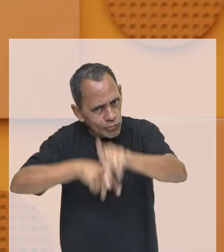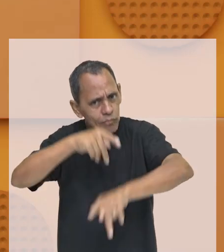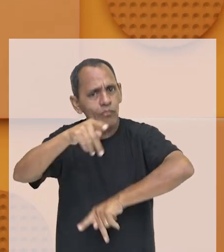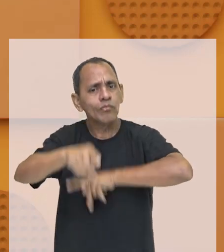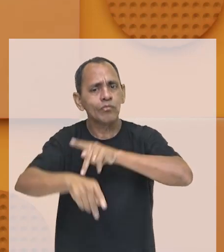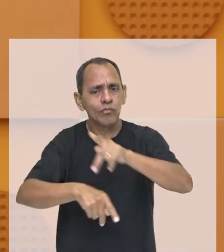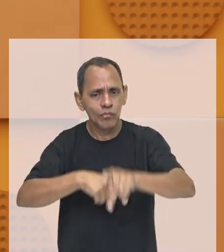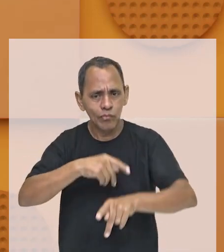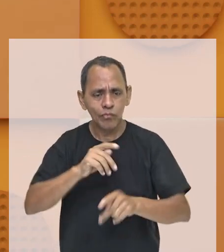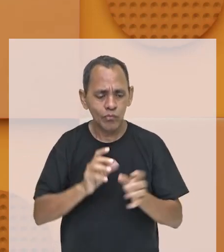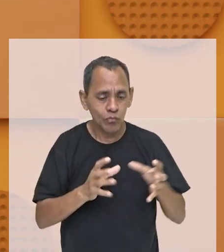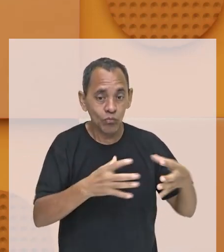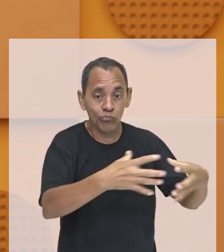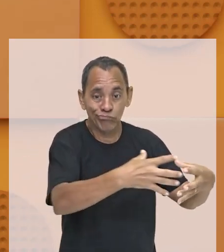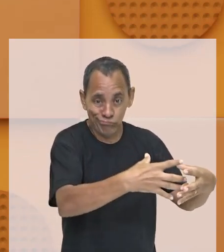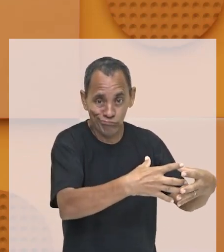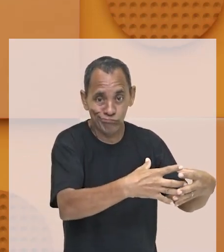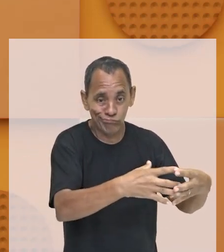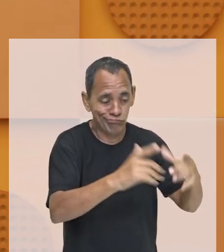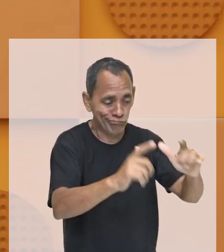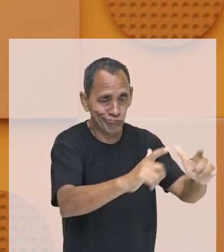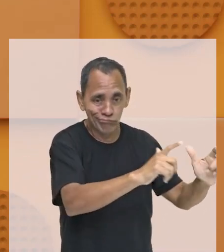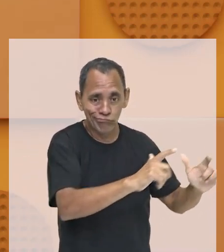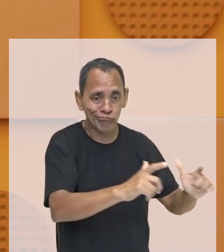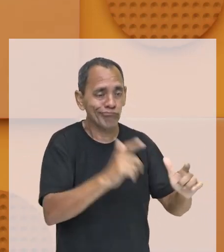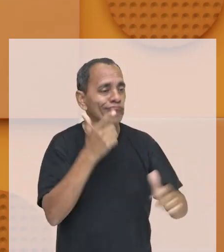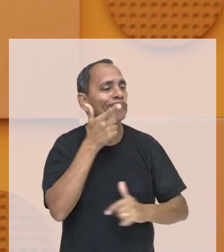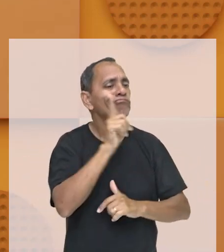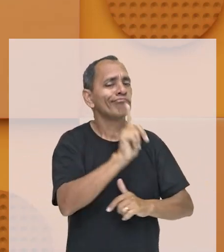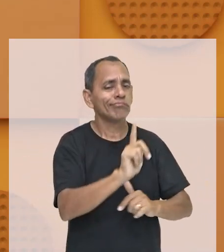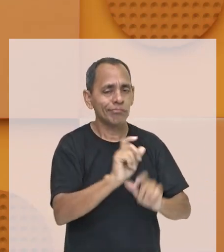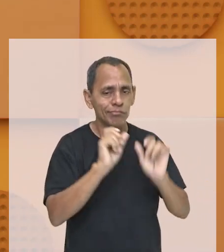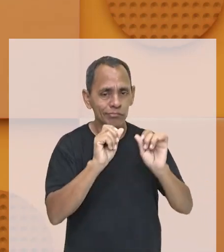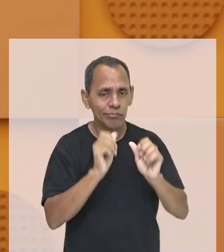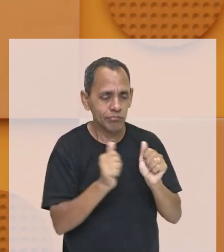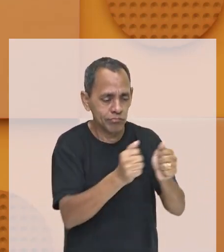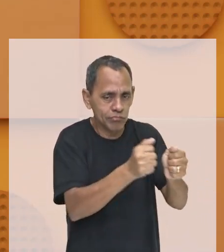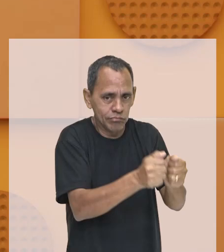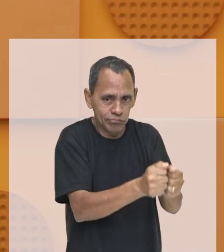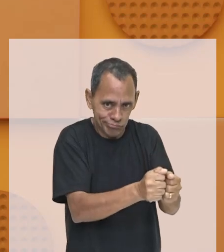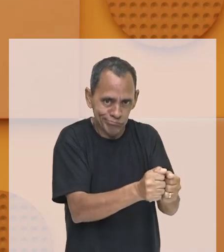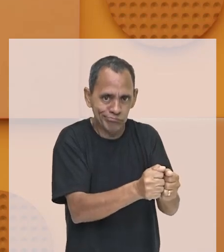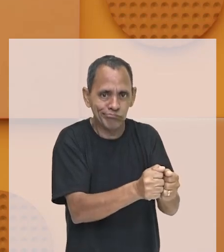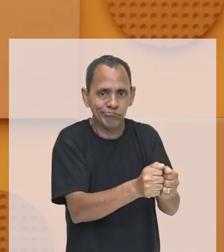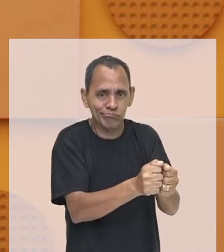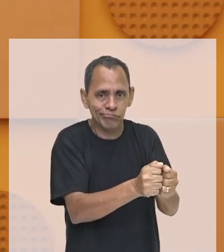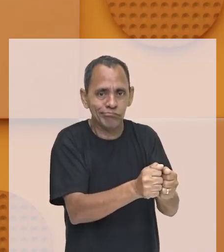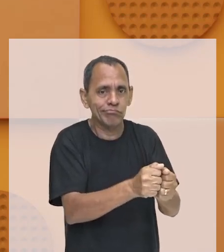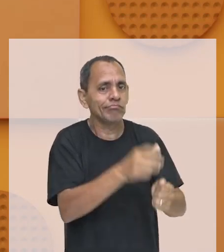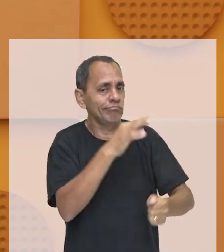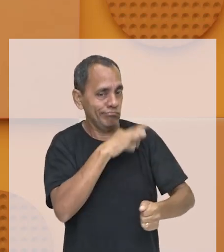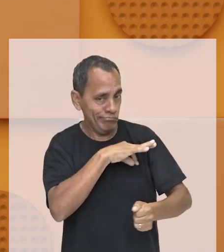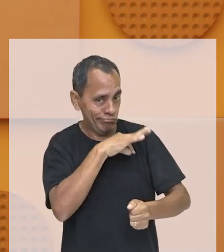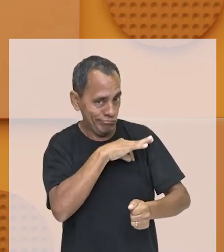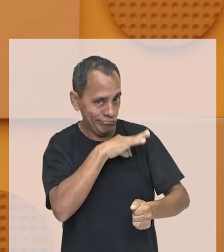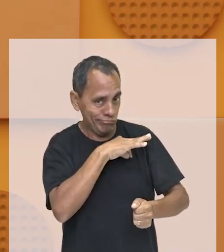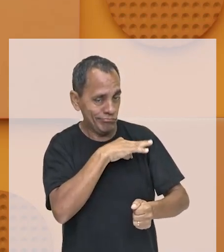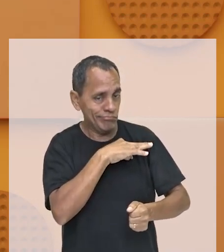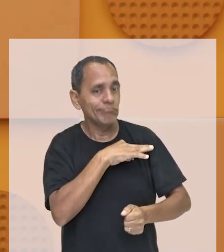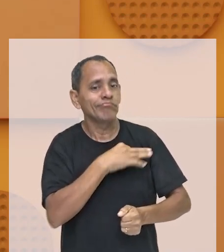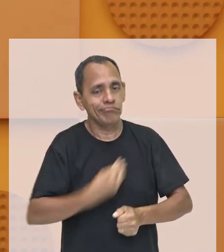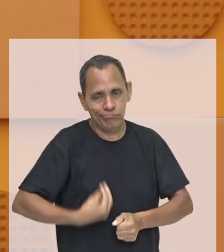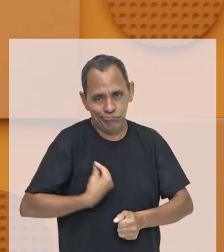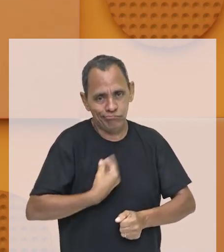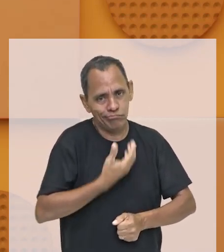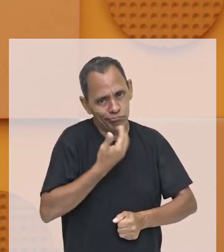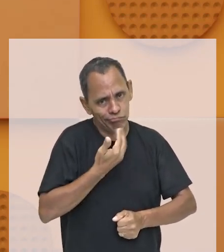estão concentradas nos lugares onde elas conseguem aí juntar o seu salário, né, ter uma vida melhor, né,